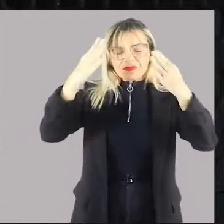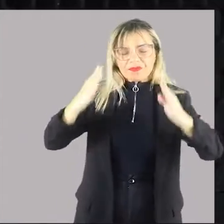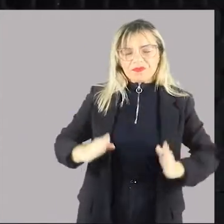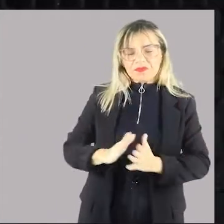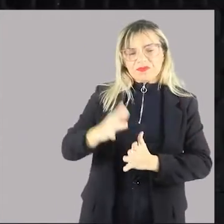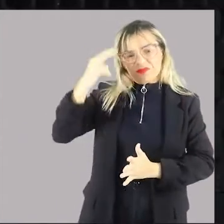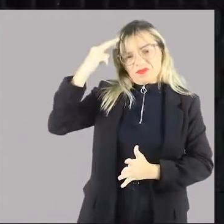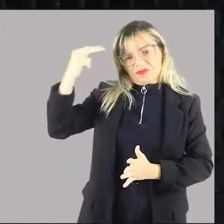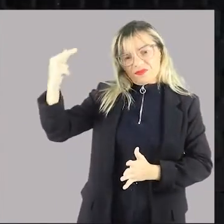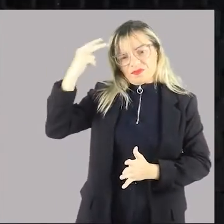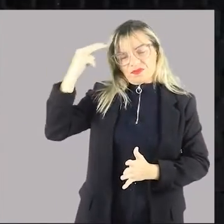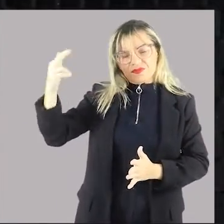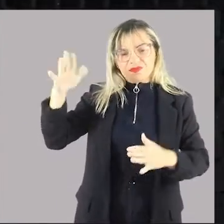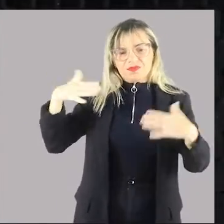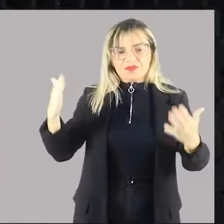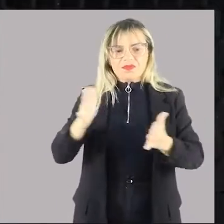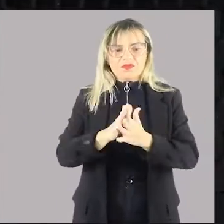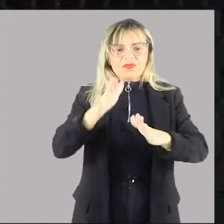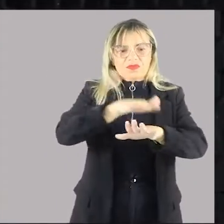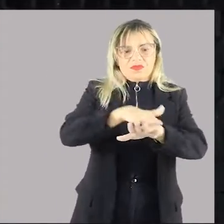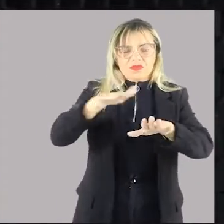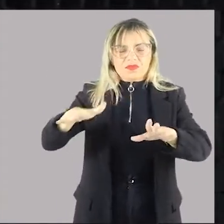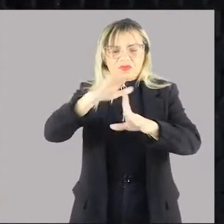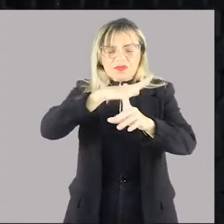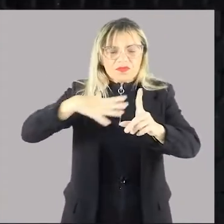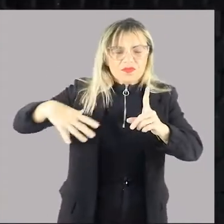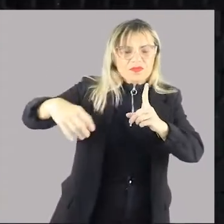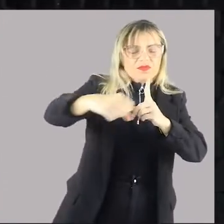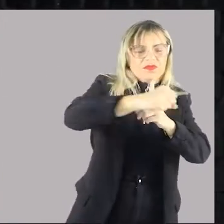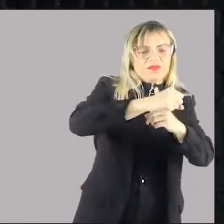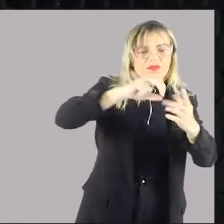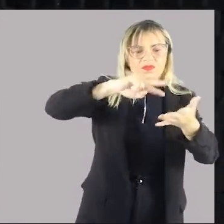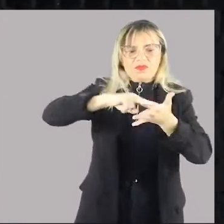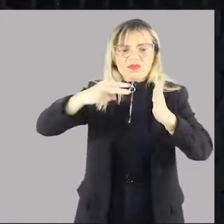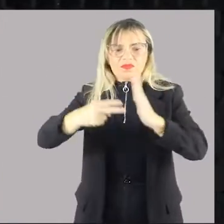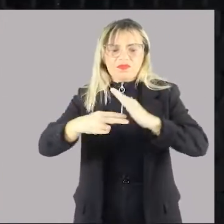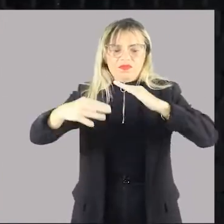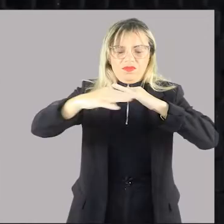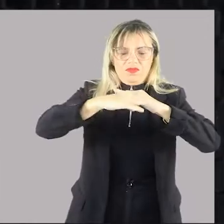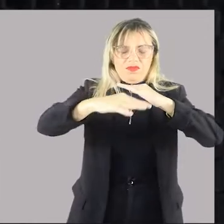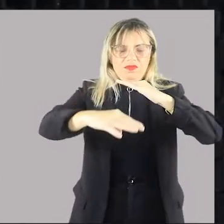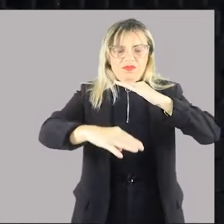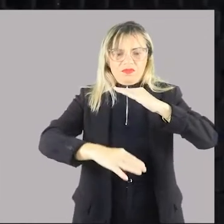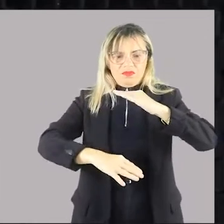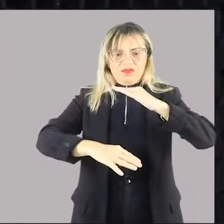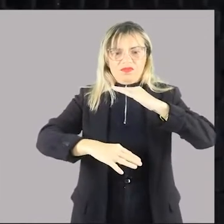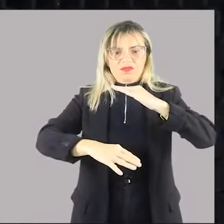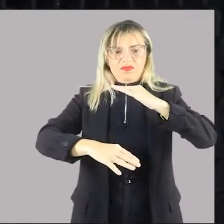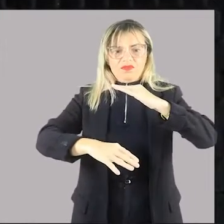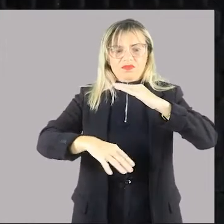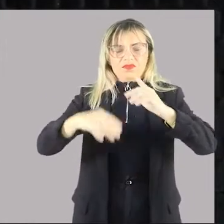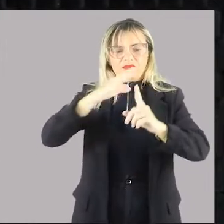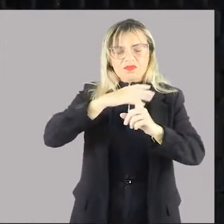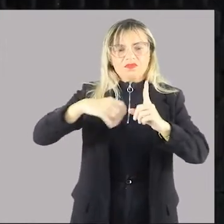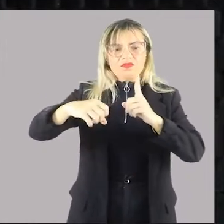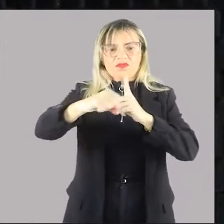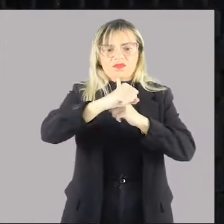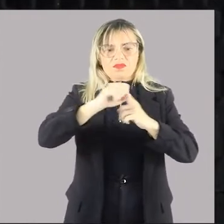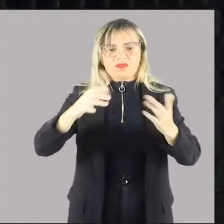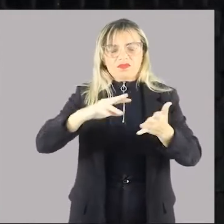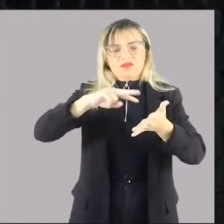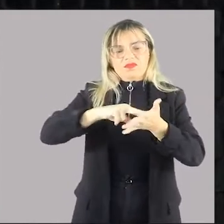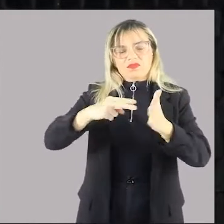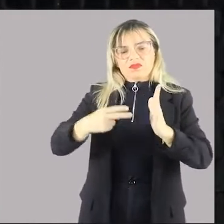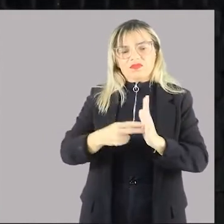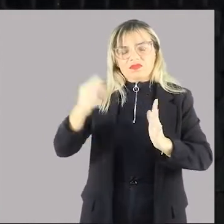temos uma historicidade de exclusão. E isso significa o quê? Desigualdade. Isso significa